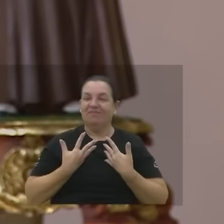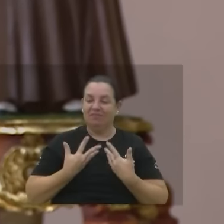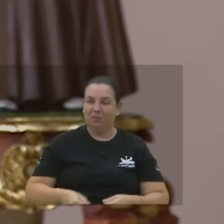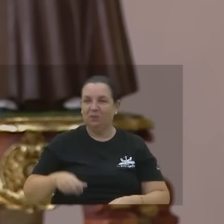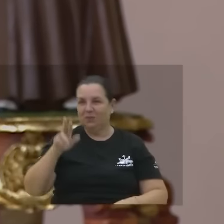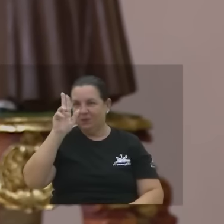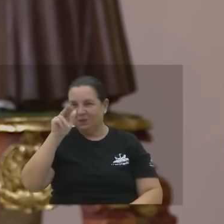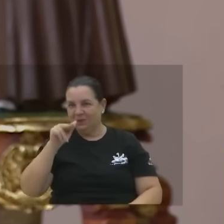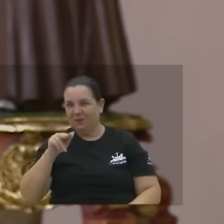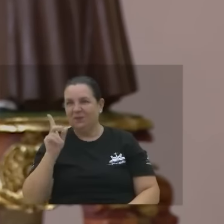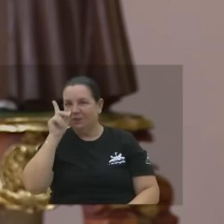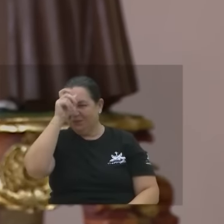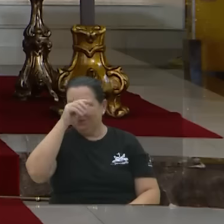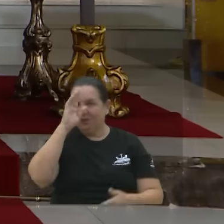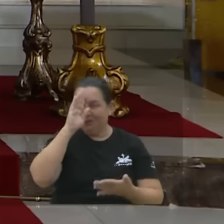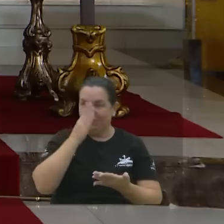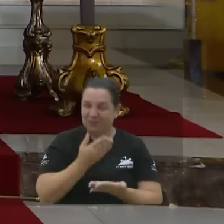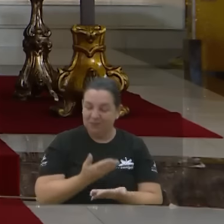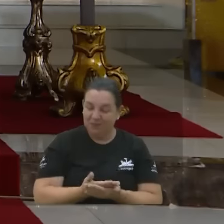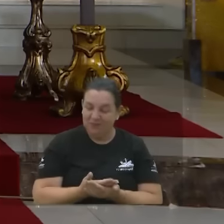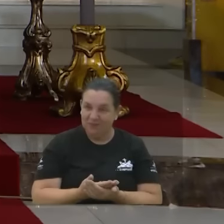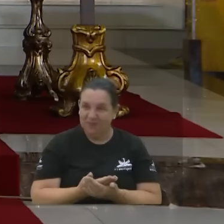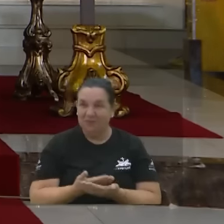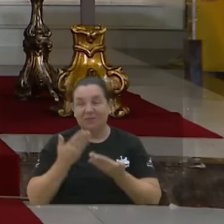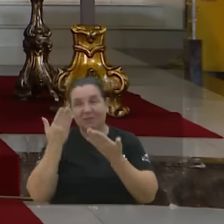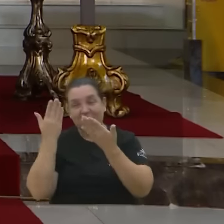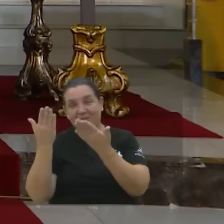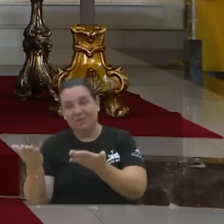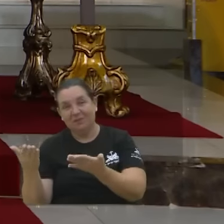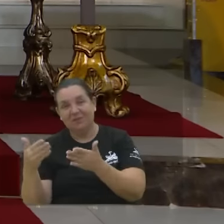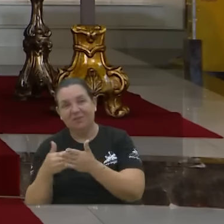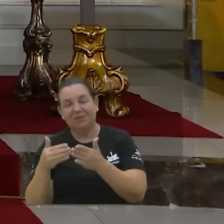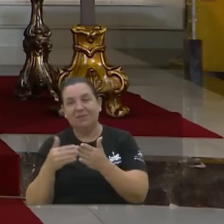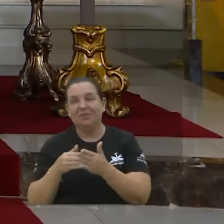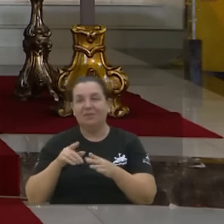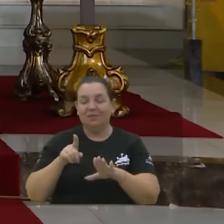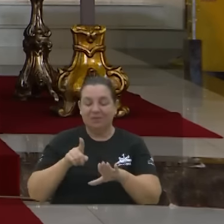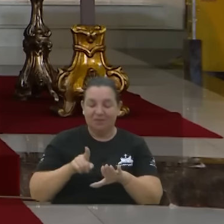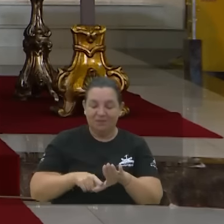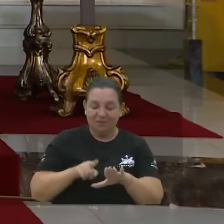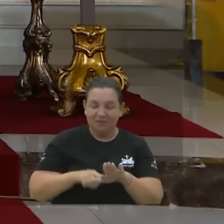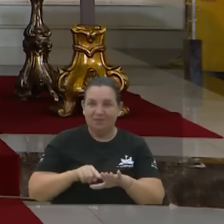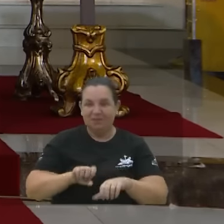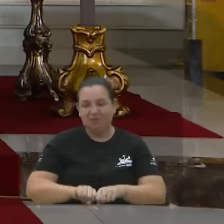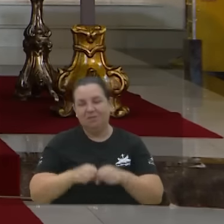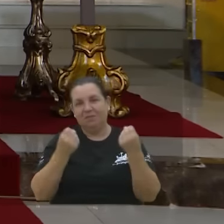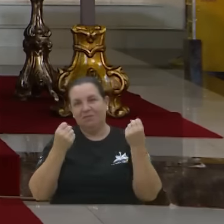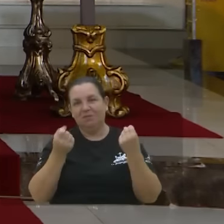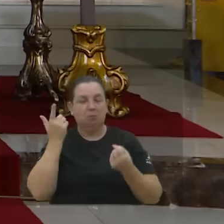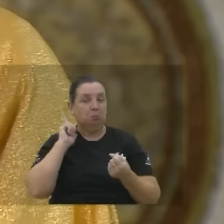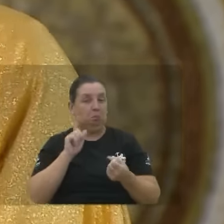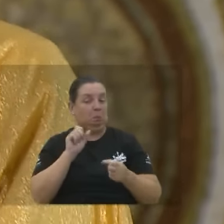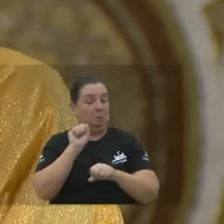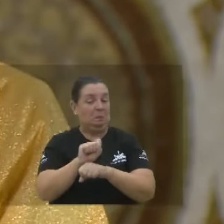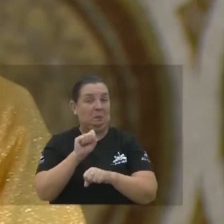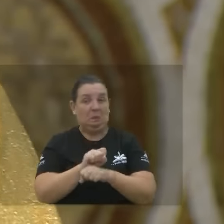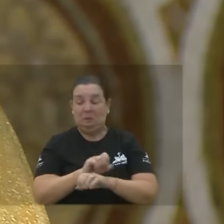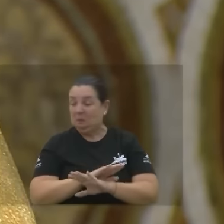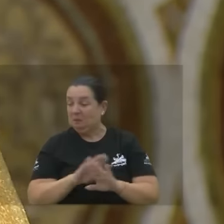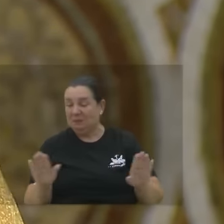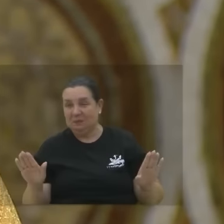é difícil acreditar, que até com o pé quebrado, ninguém o consegue